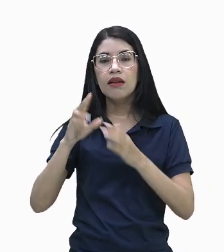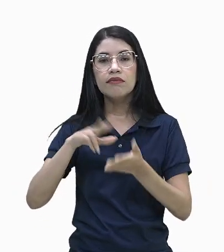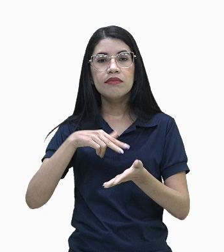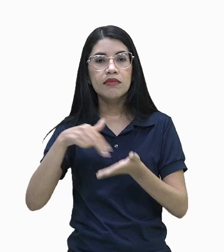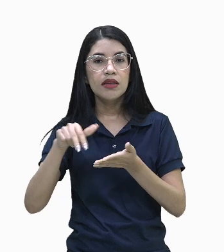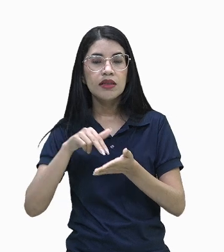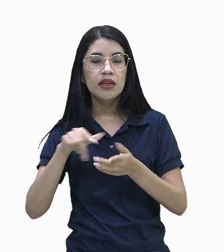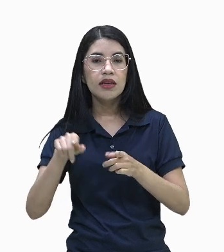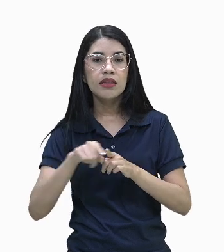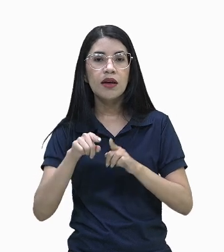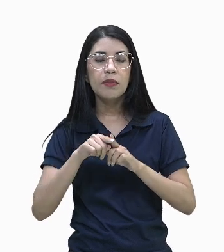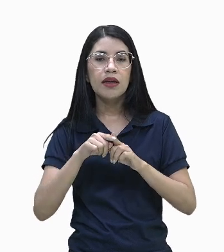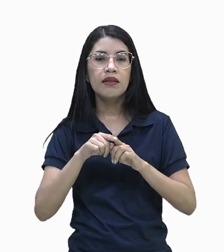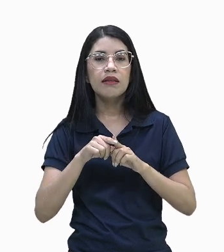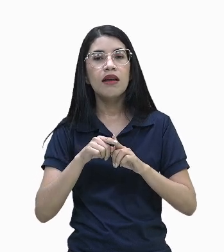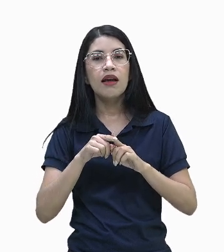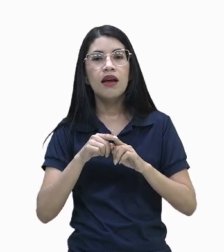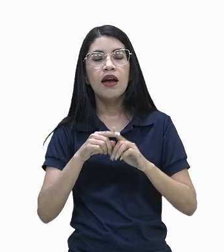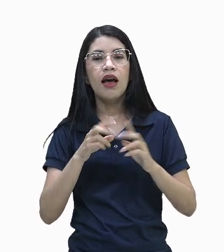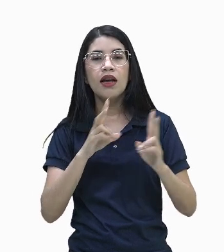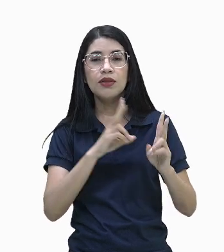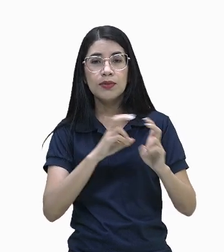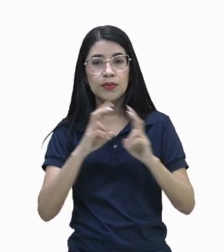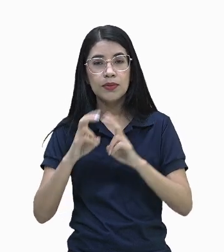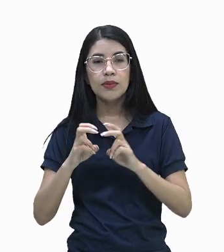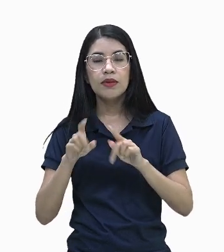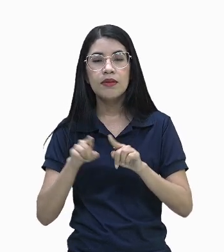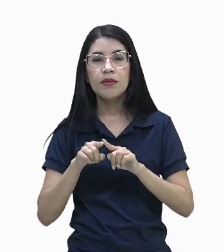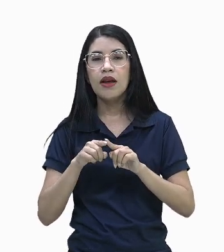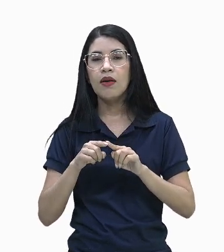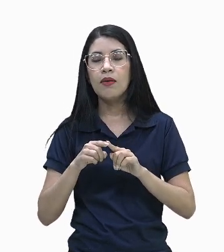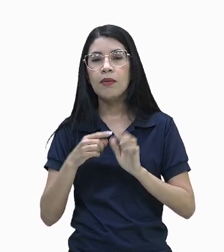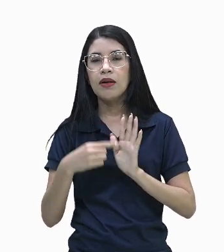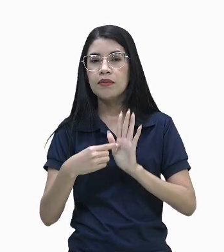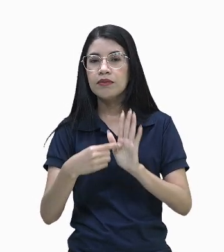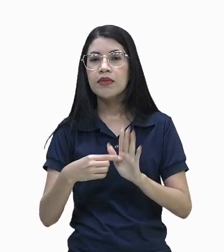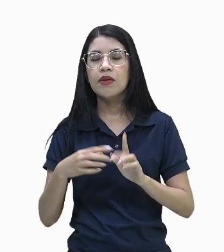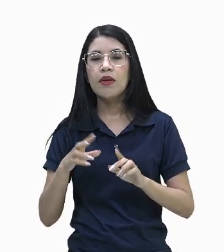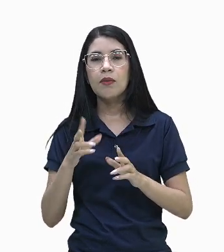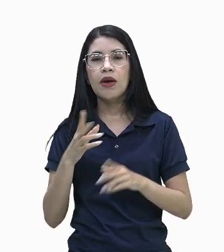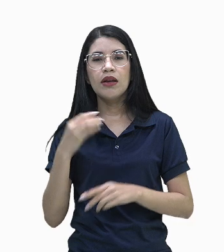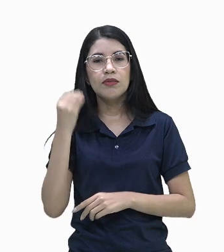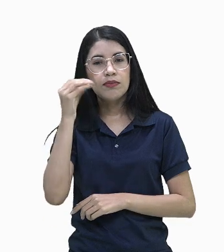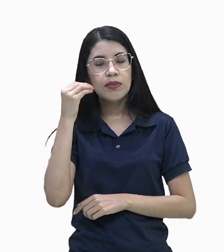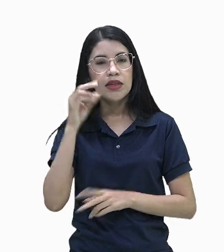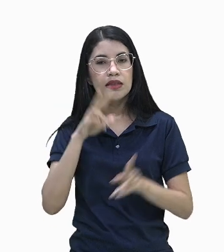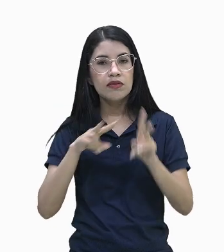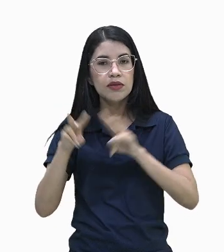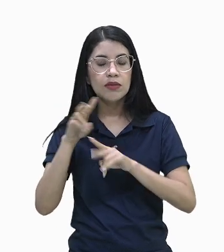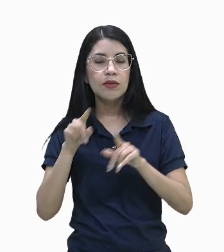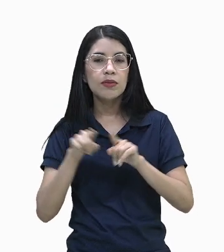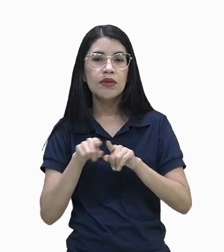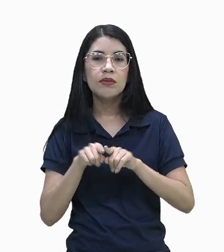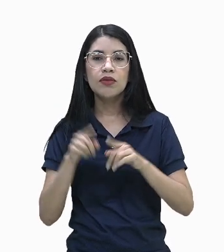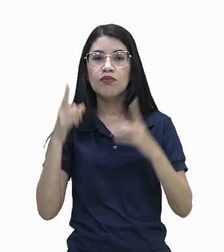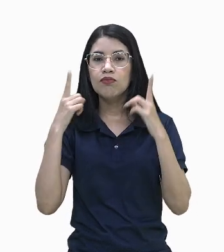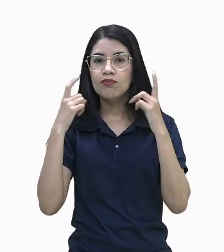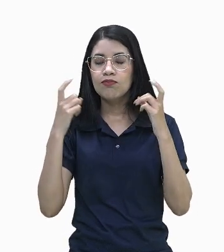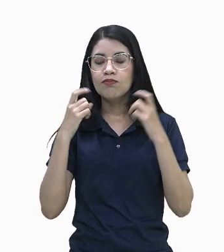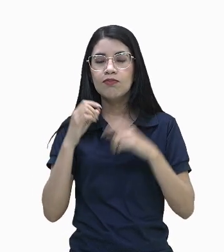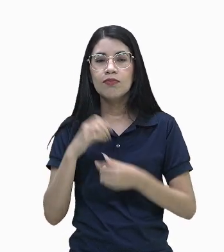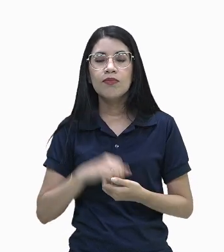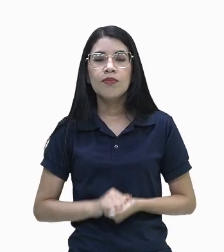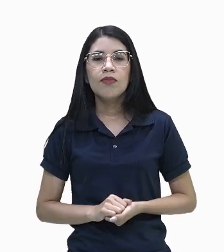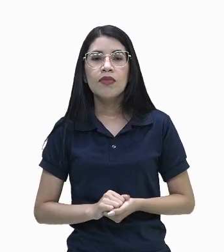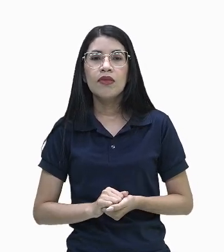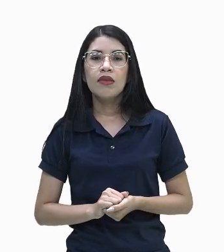nas artes marciais, tornando o espetáculo uma experiência visual e sonora única. É uma forma de